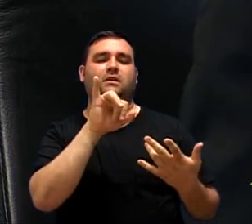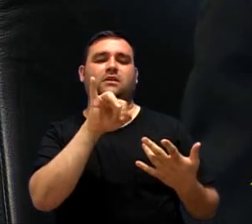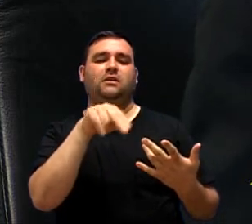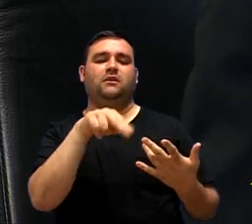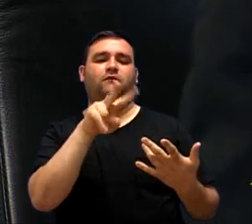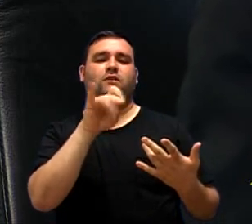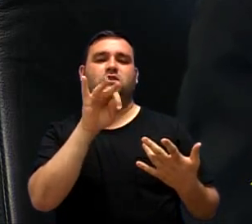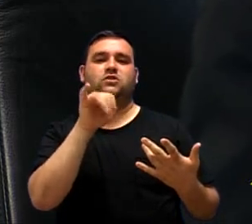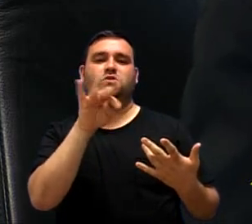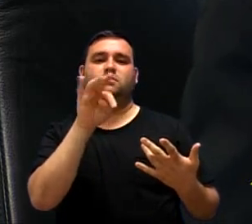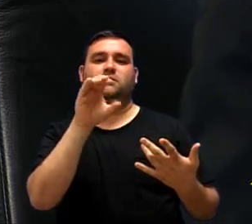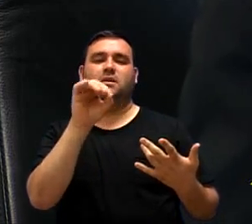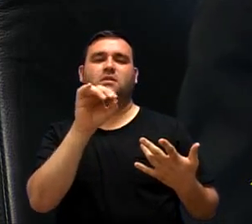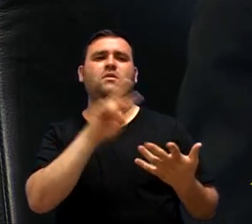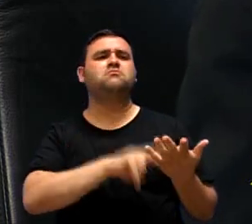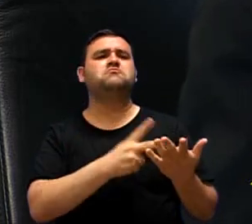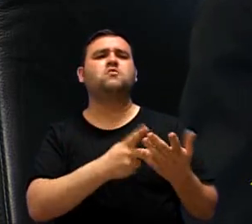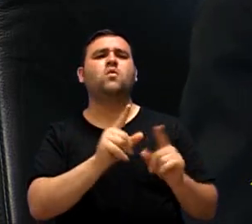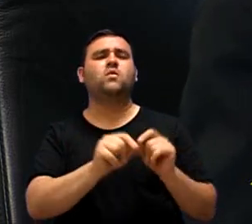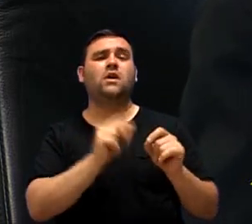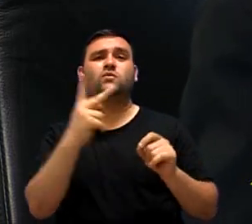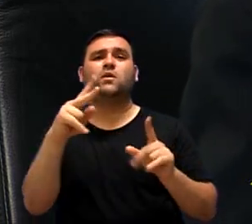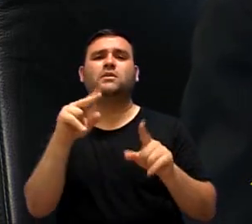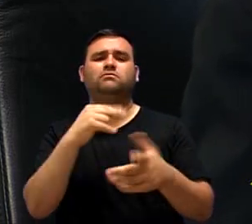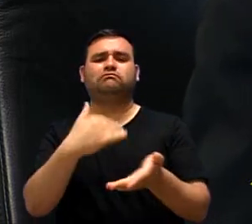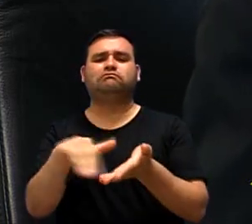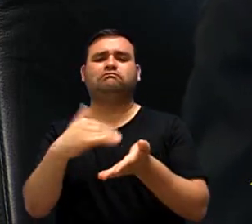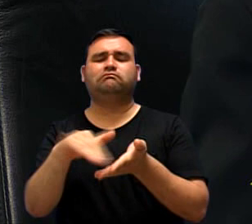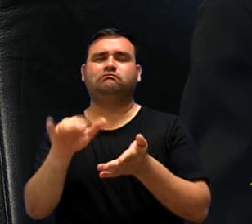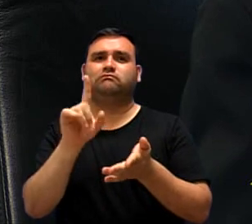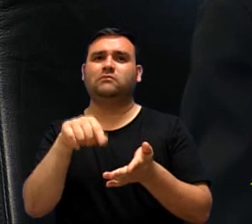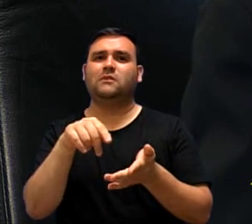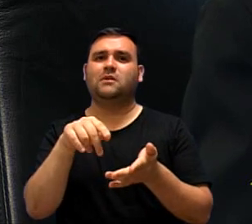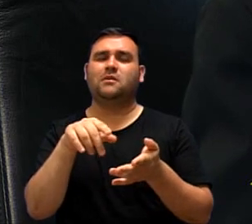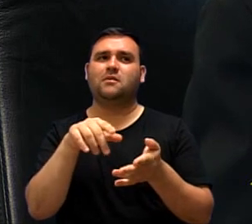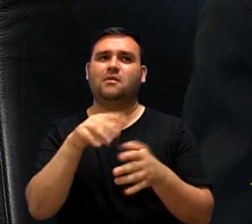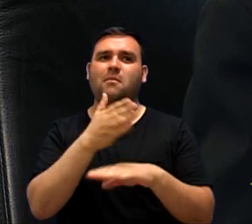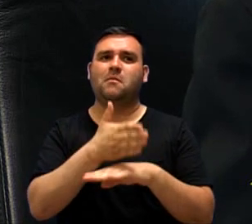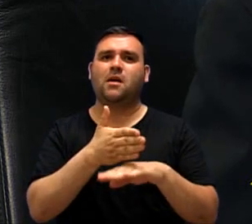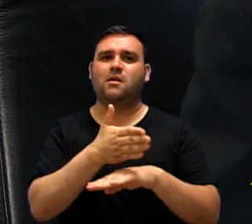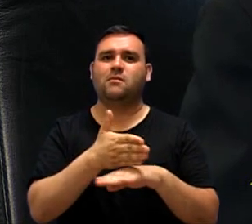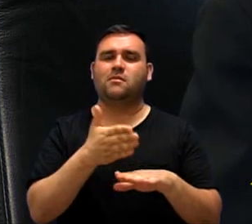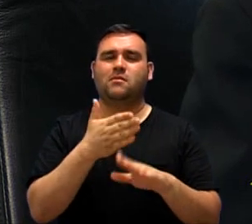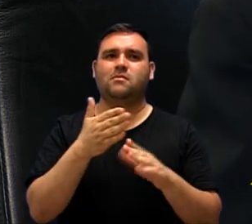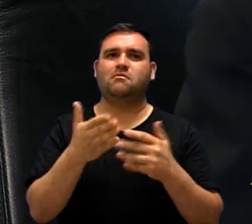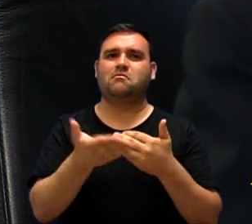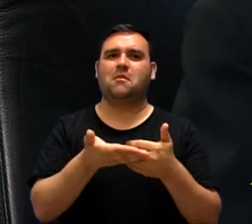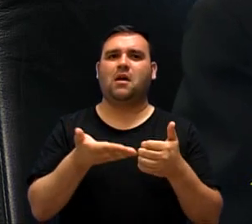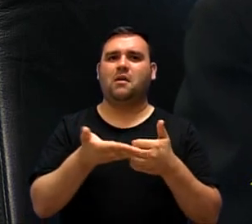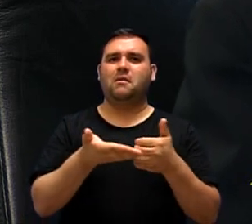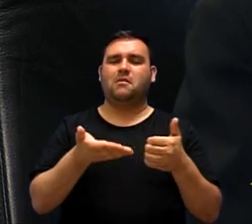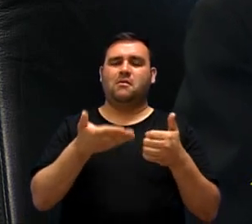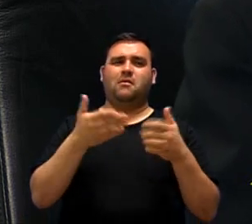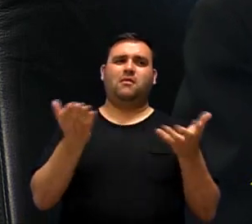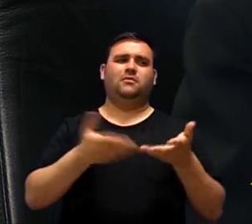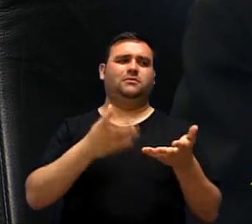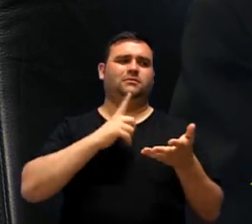investimento, já que sua secretaria é uma secretaria meio? Na onde? Aonde? Aqui